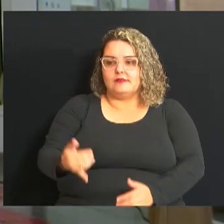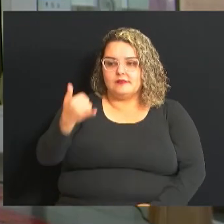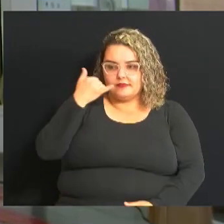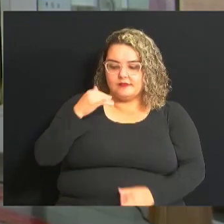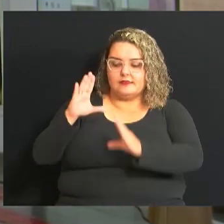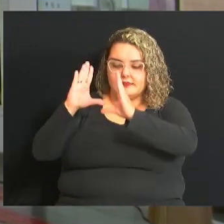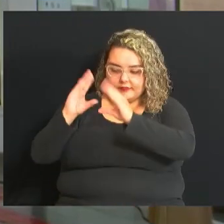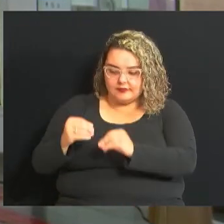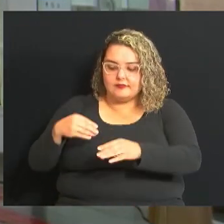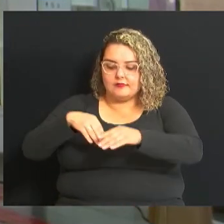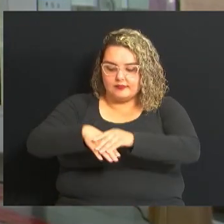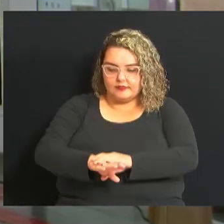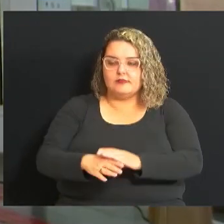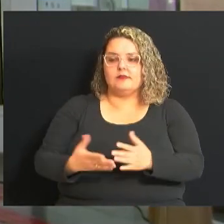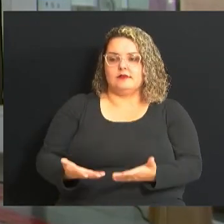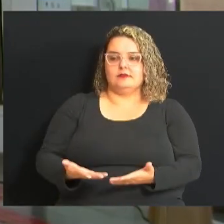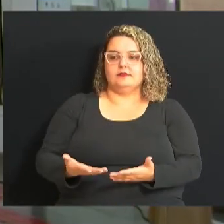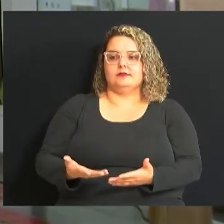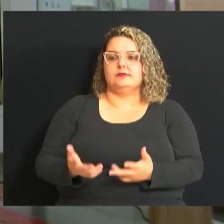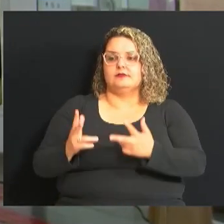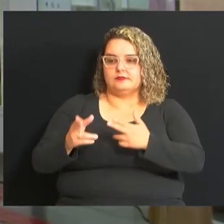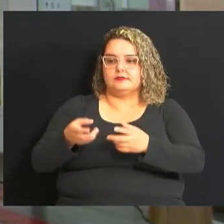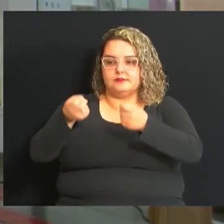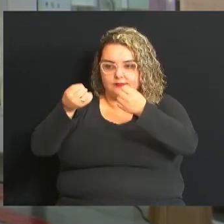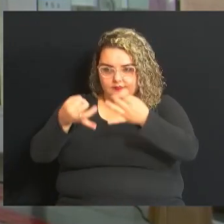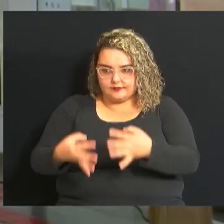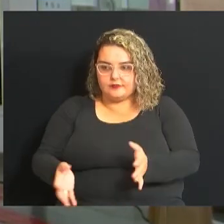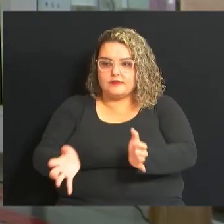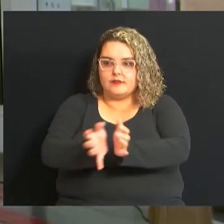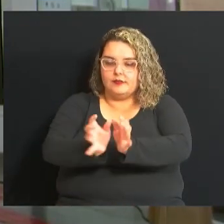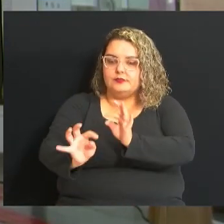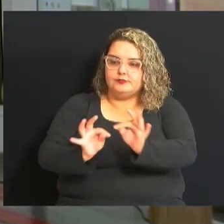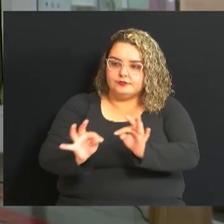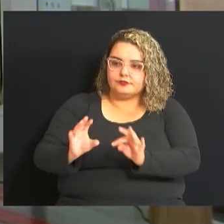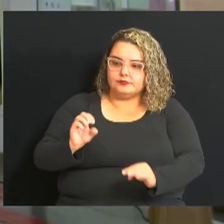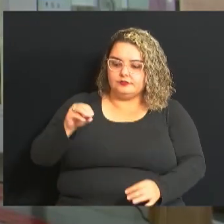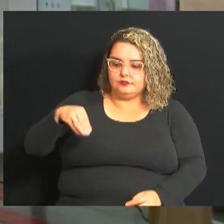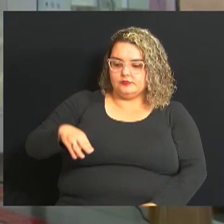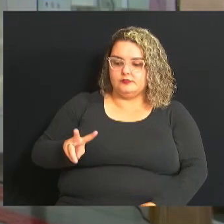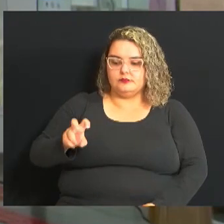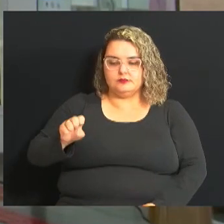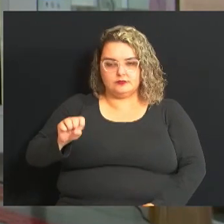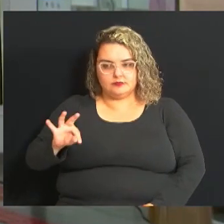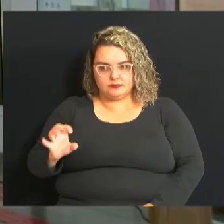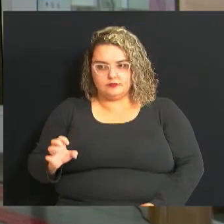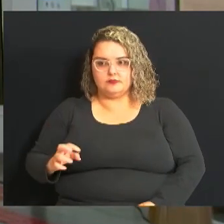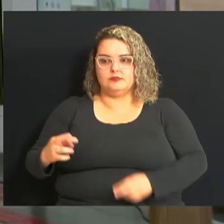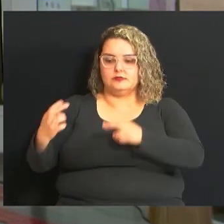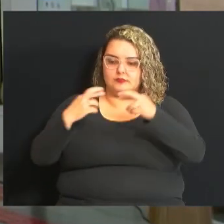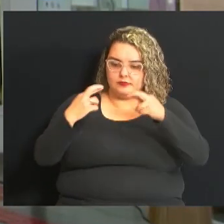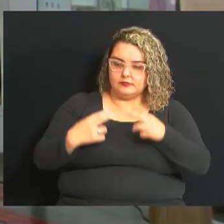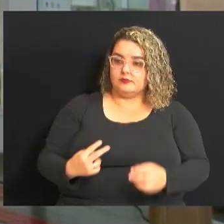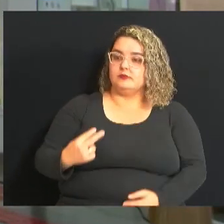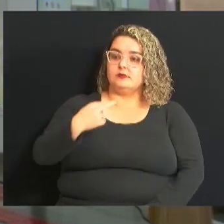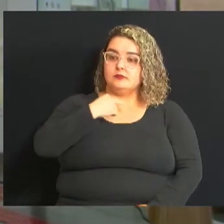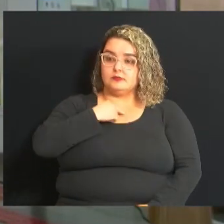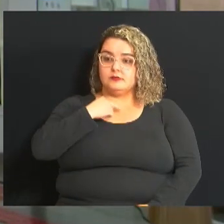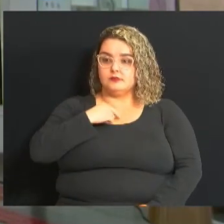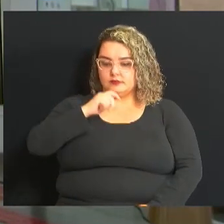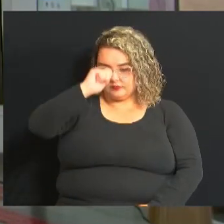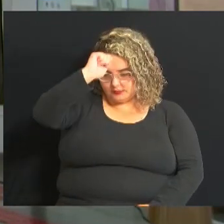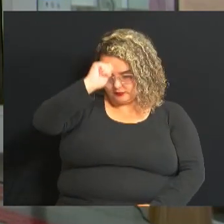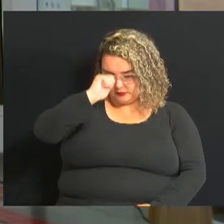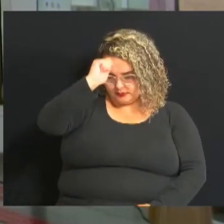e armazenado conforme a orientação da equipe técnica da Convest, dos fiscais, e você também não pode usar boné, não